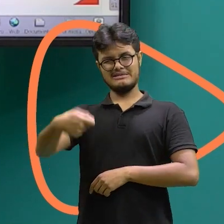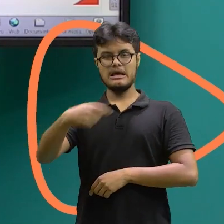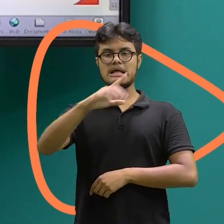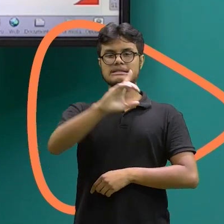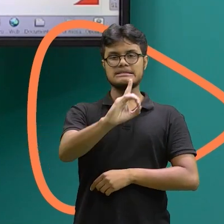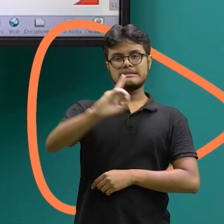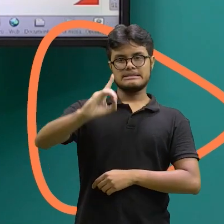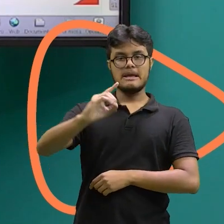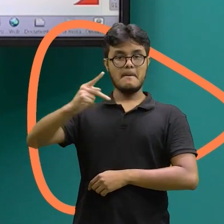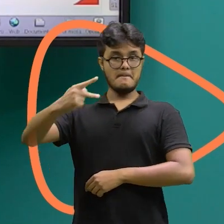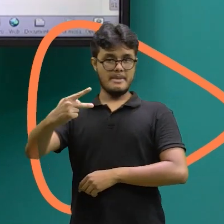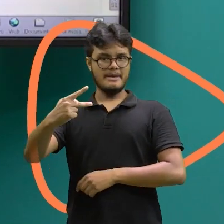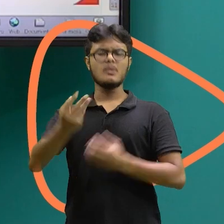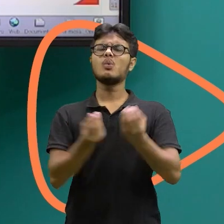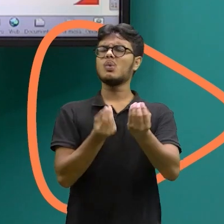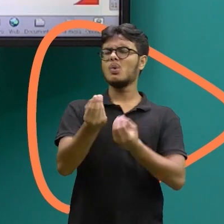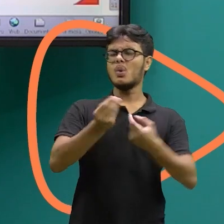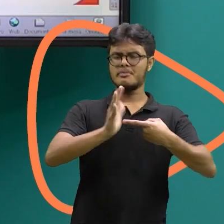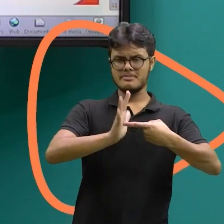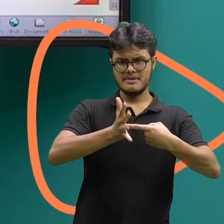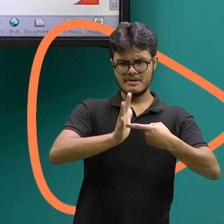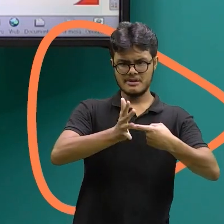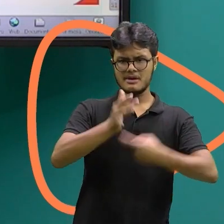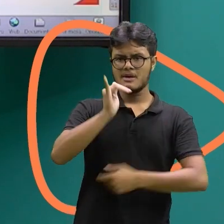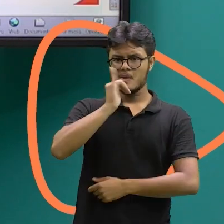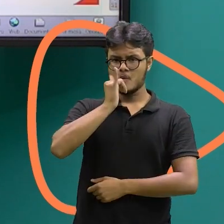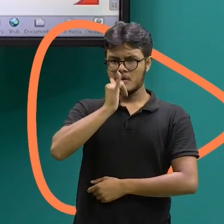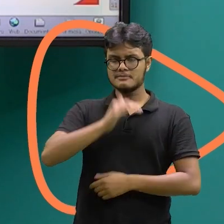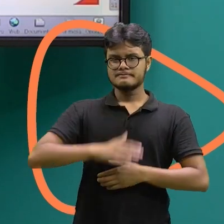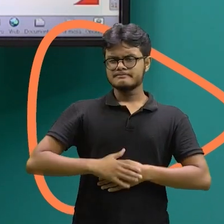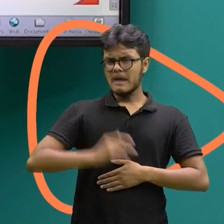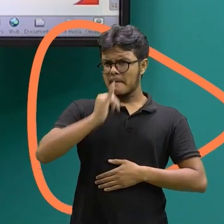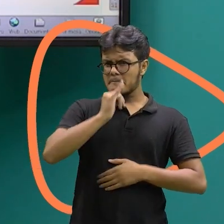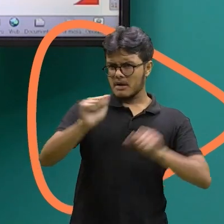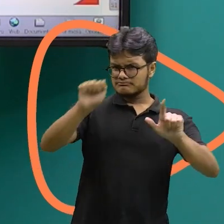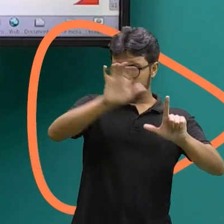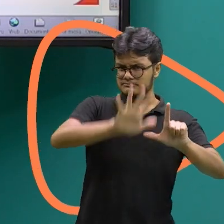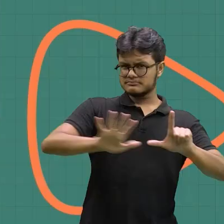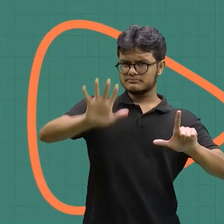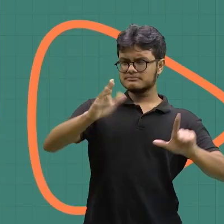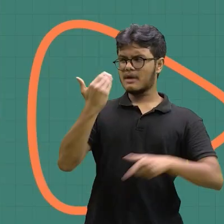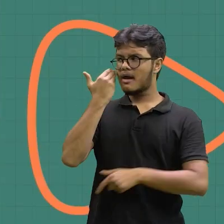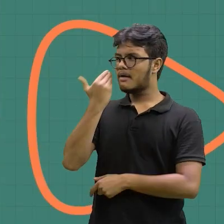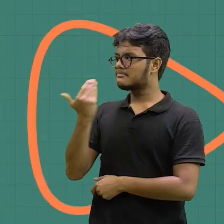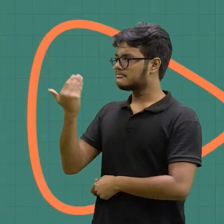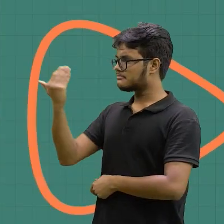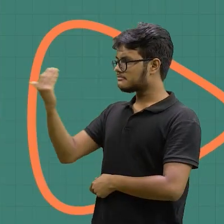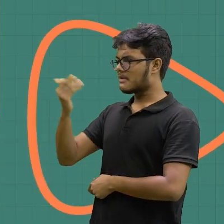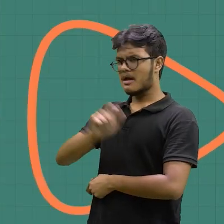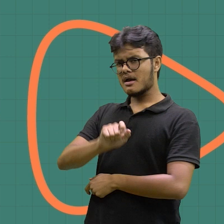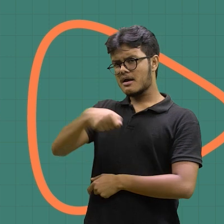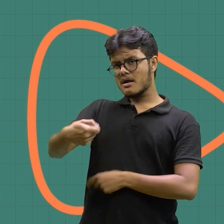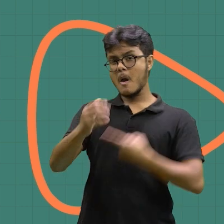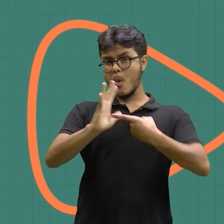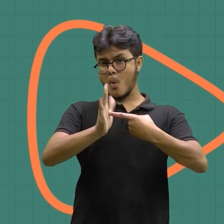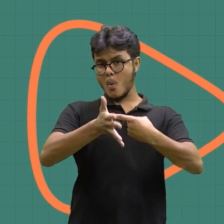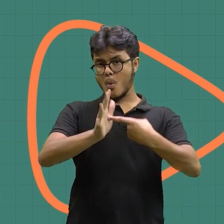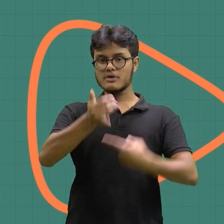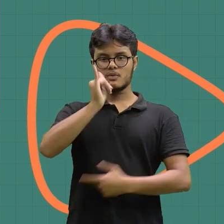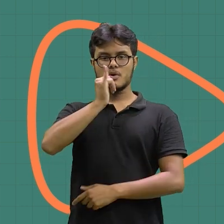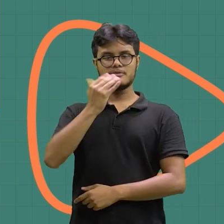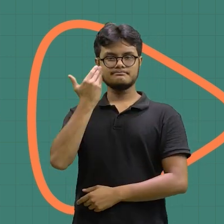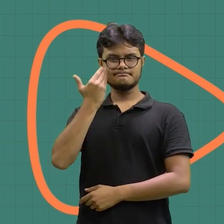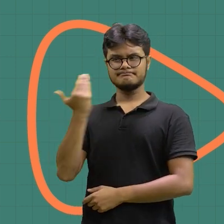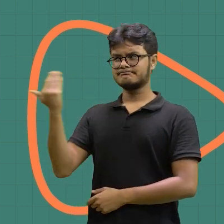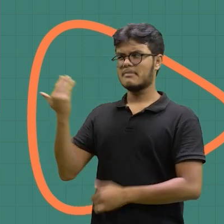um gerador. Num esquema, numa representação esquemática do gerador, ela é dessa forma como você está vendo na